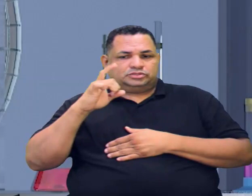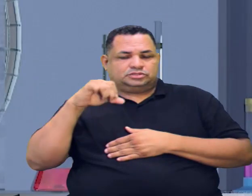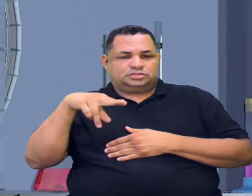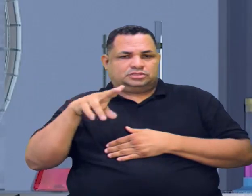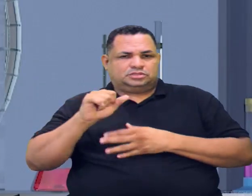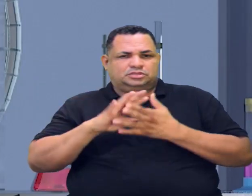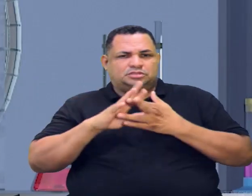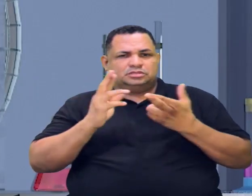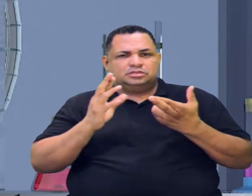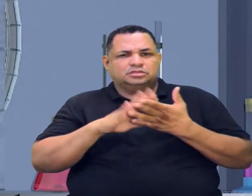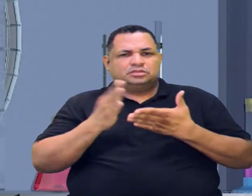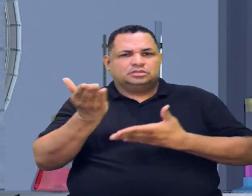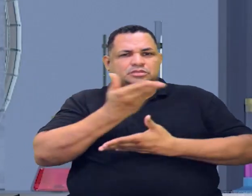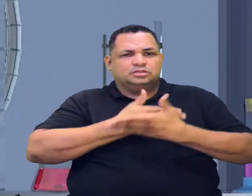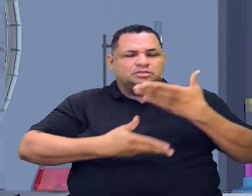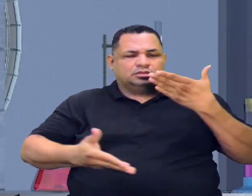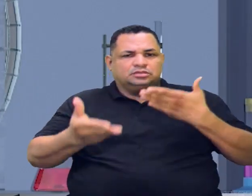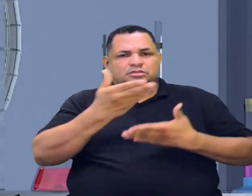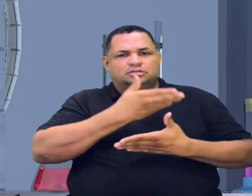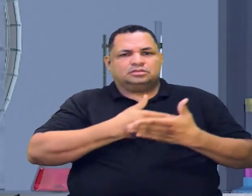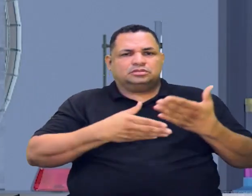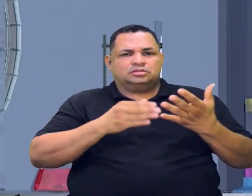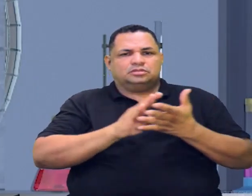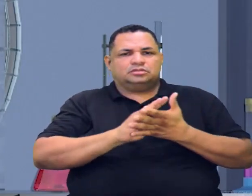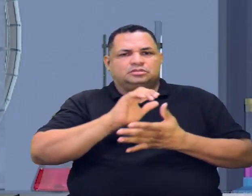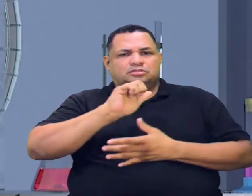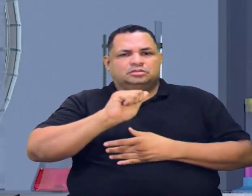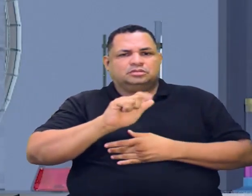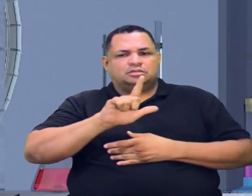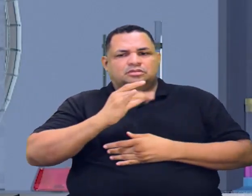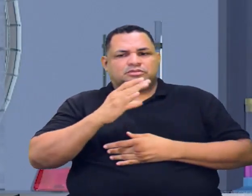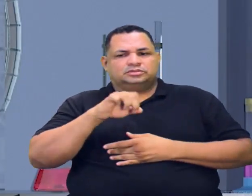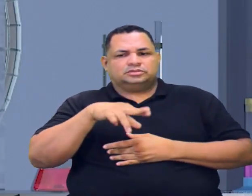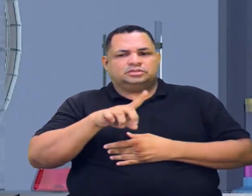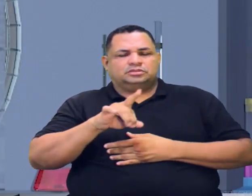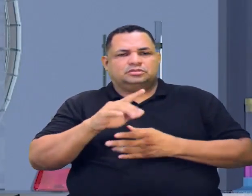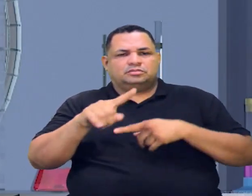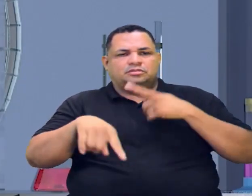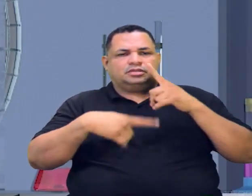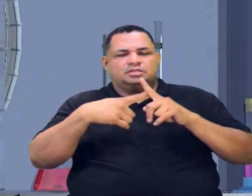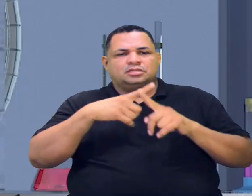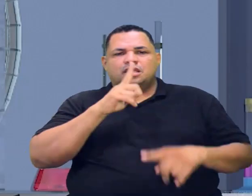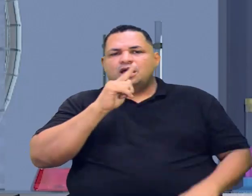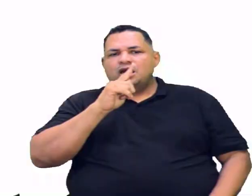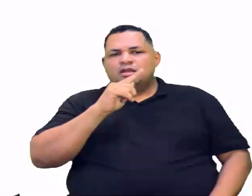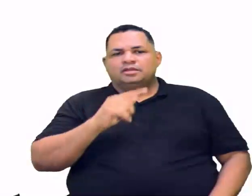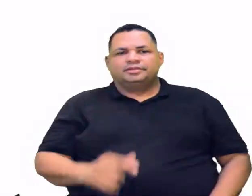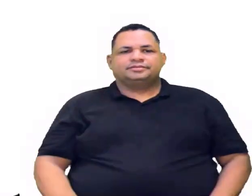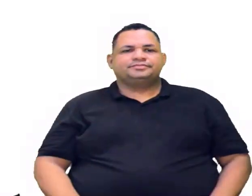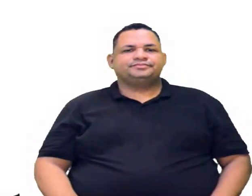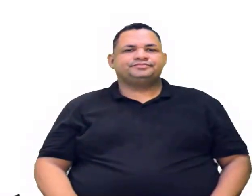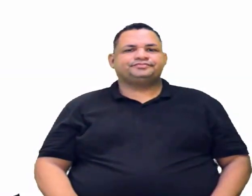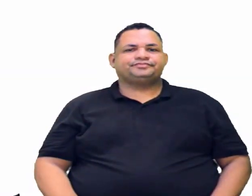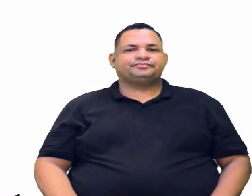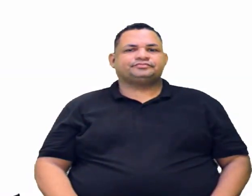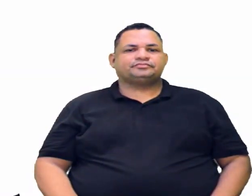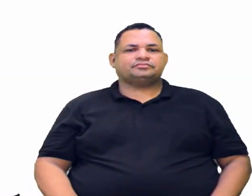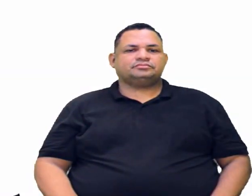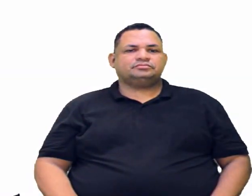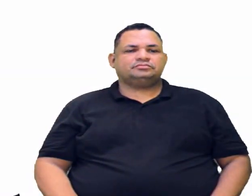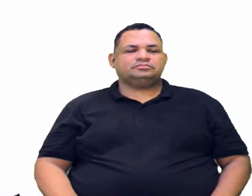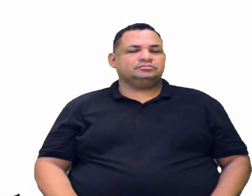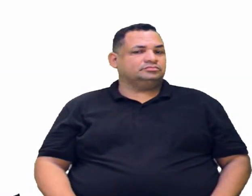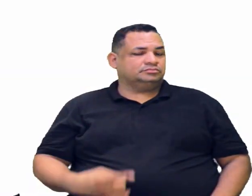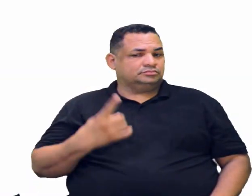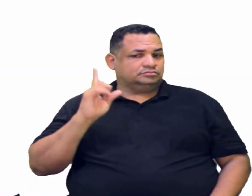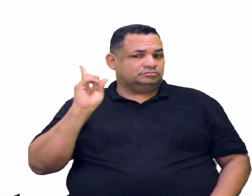falando de uma interação que vai ocorrer entre o alceno e água. Tranquilo? Então, vamos lá no slide. Então,